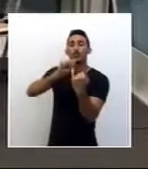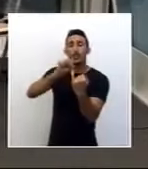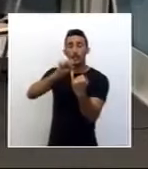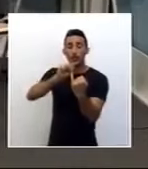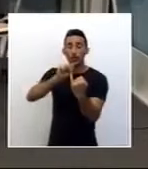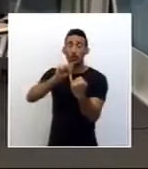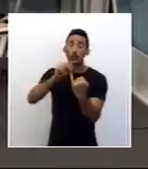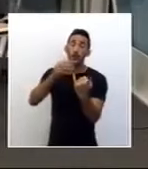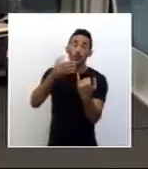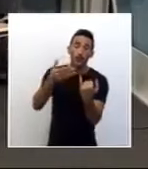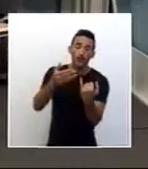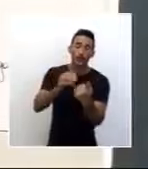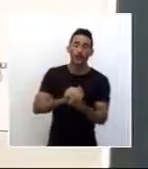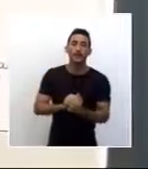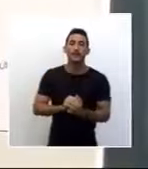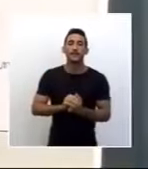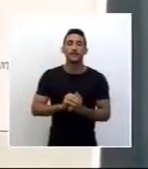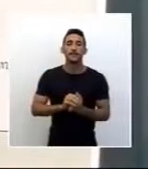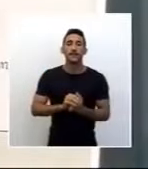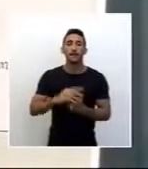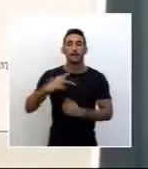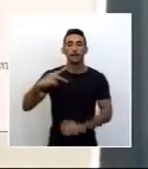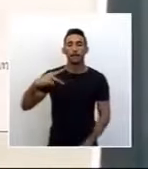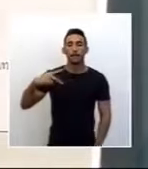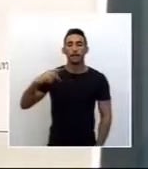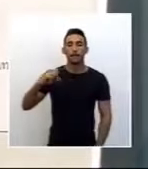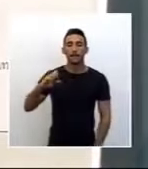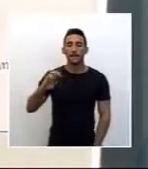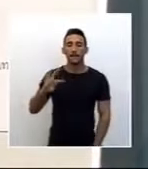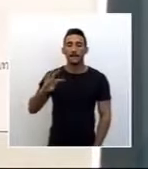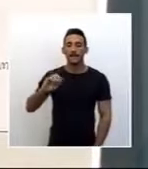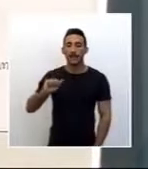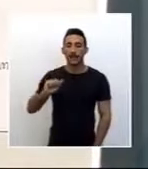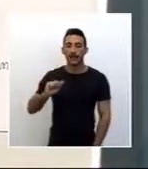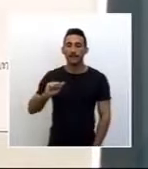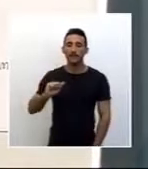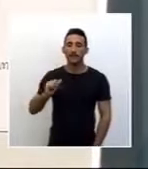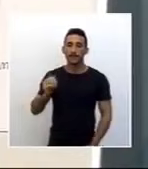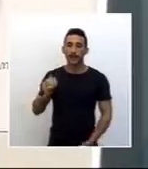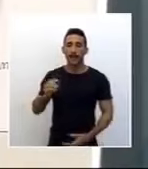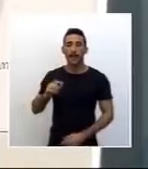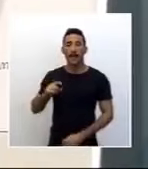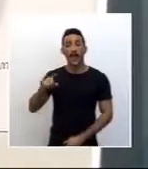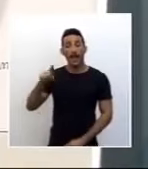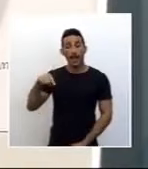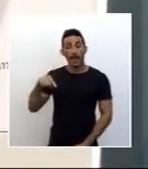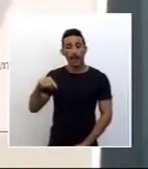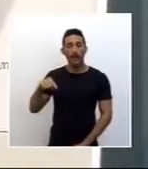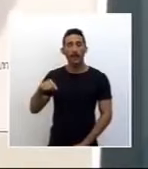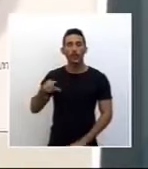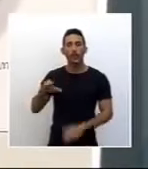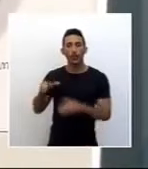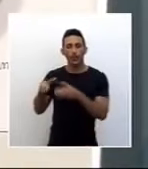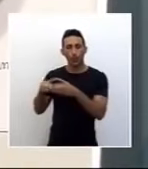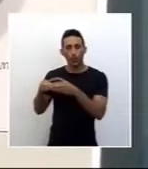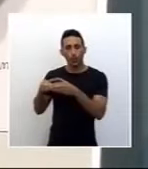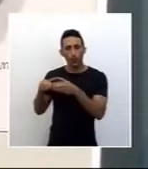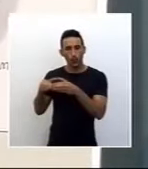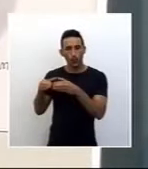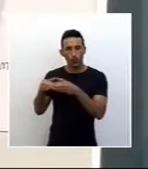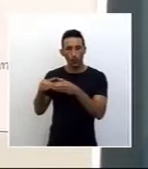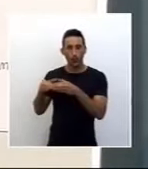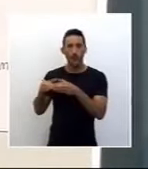gostei organization é uma organização Oi dete